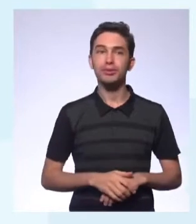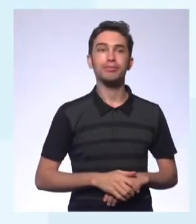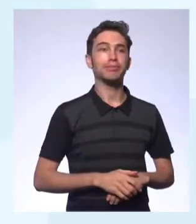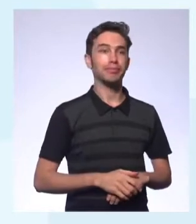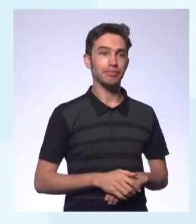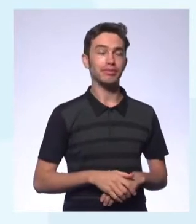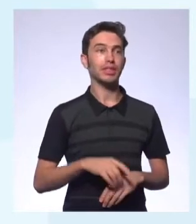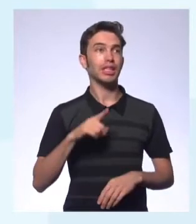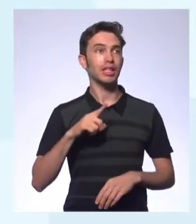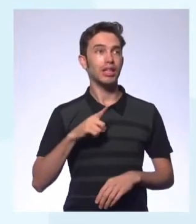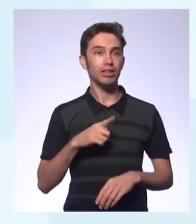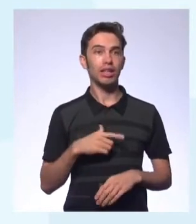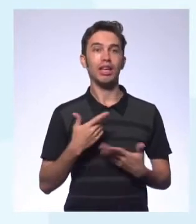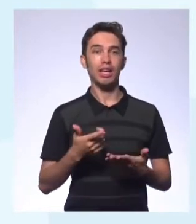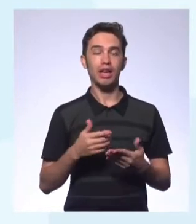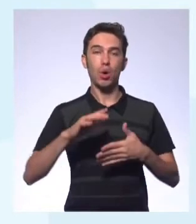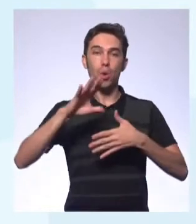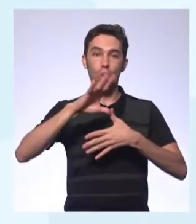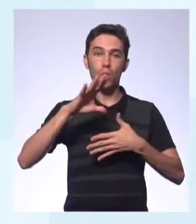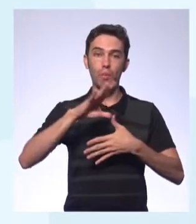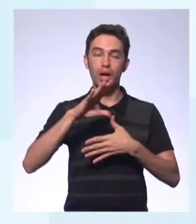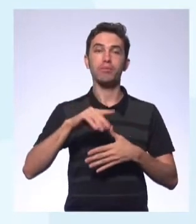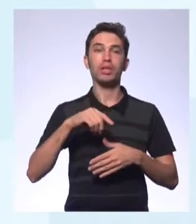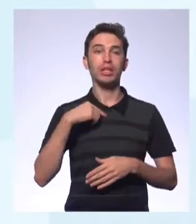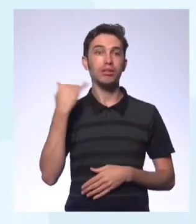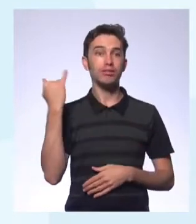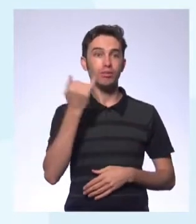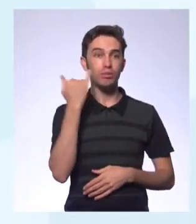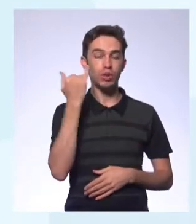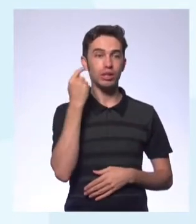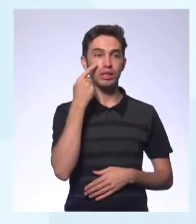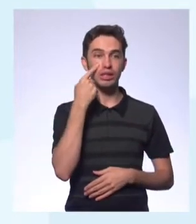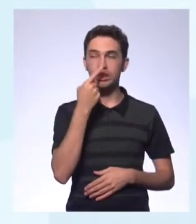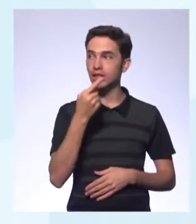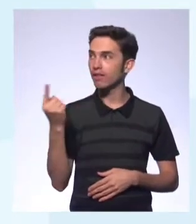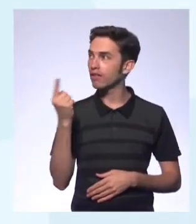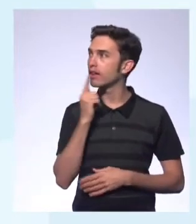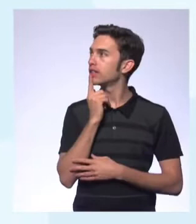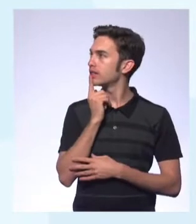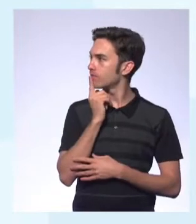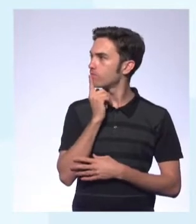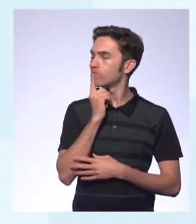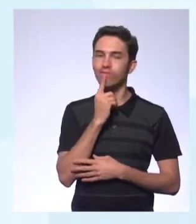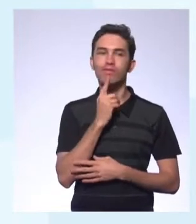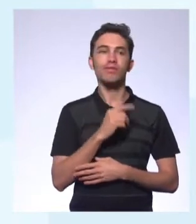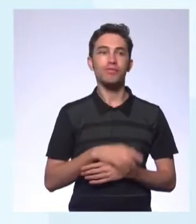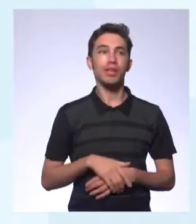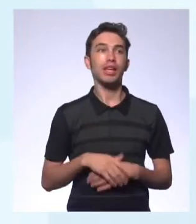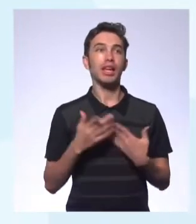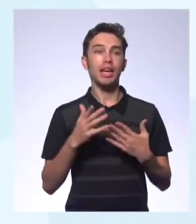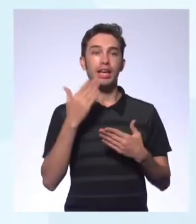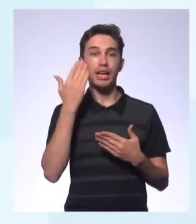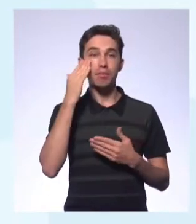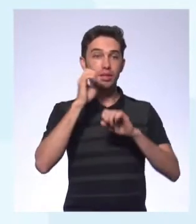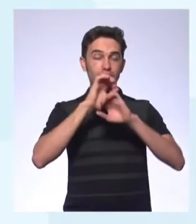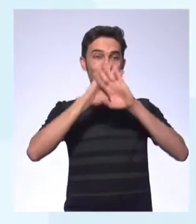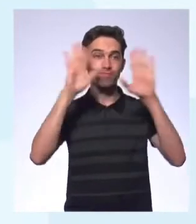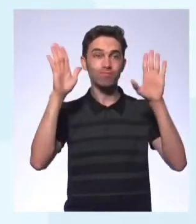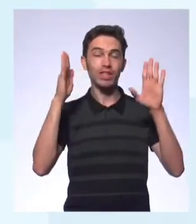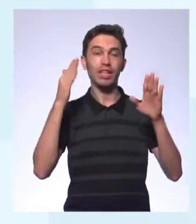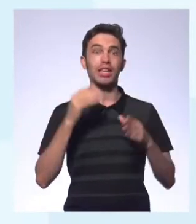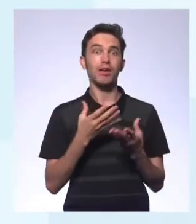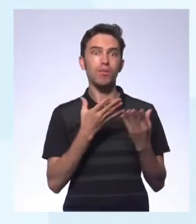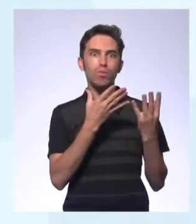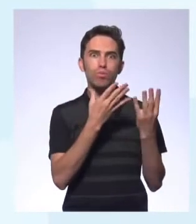mapa novamente para aí a contemplação dos estudantes, porque ele vai mostrar que uma